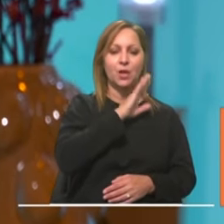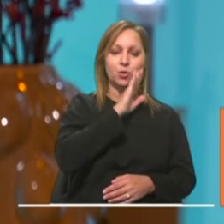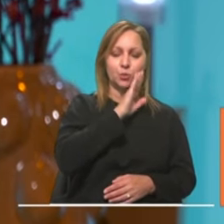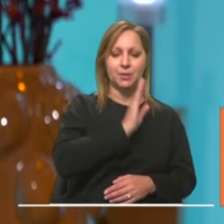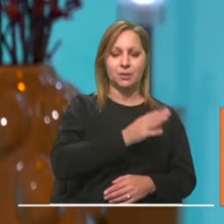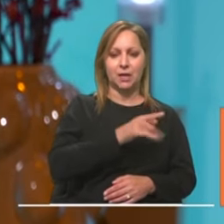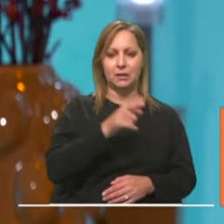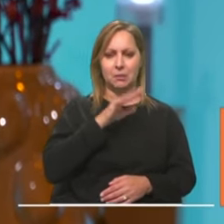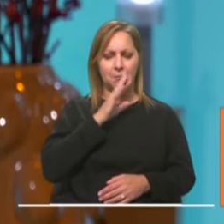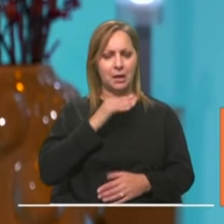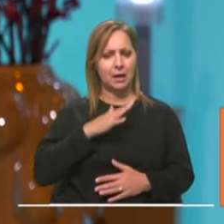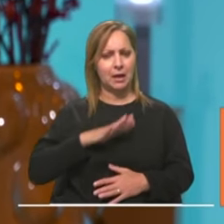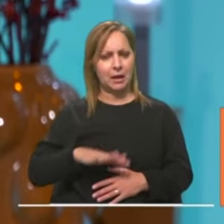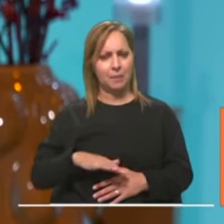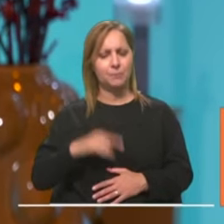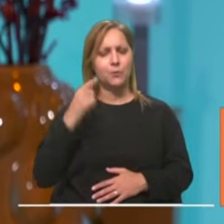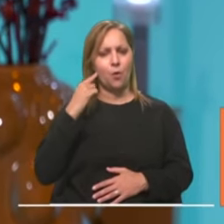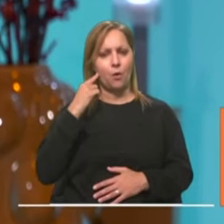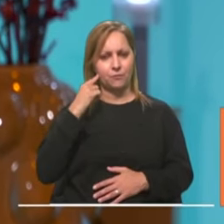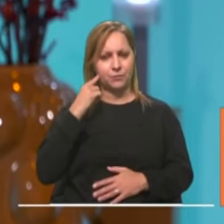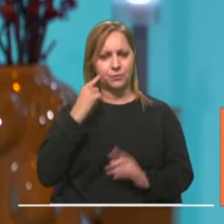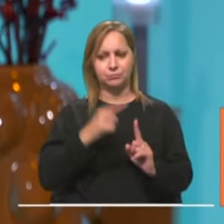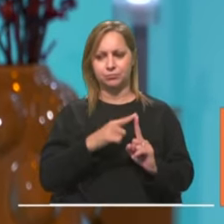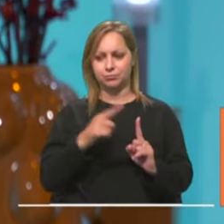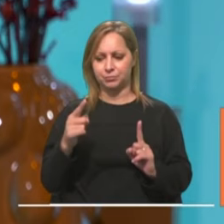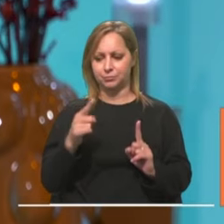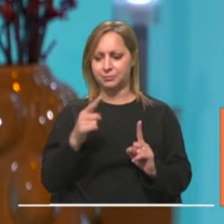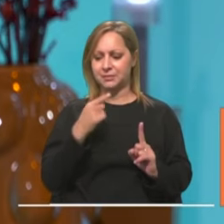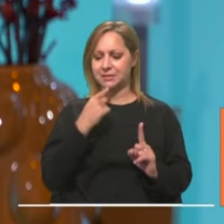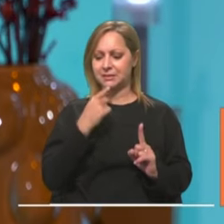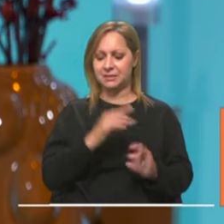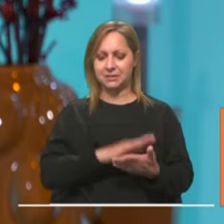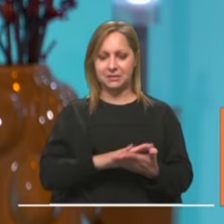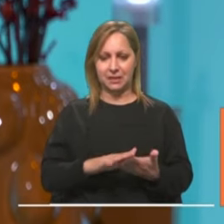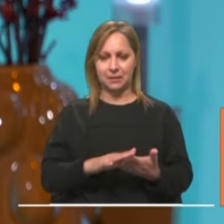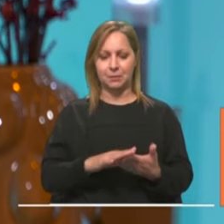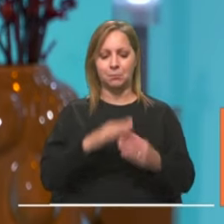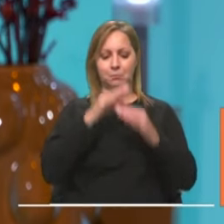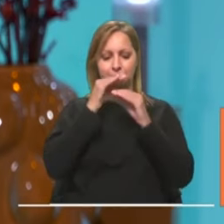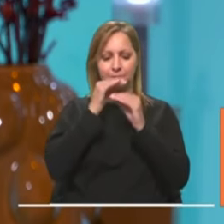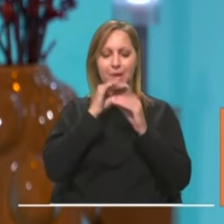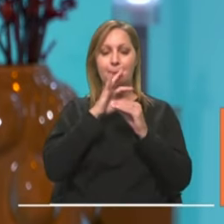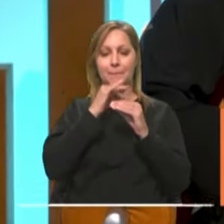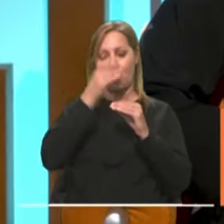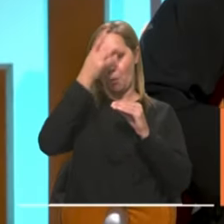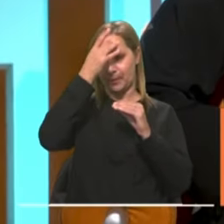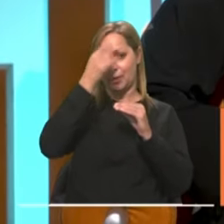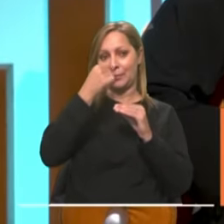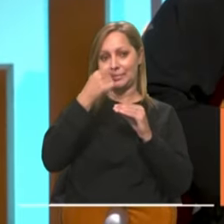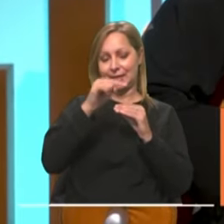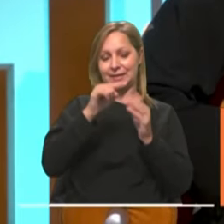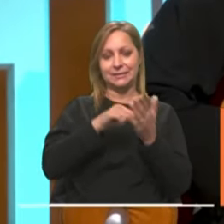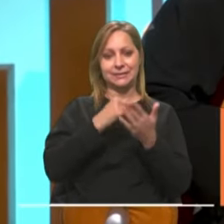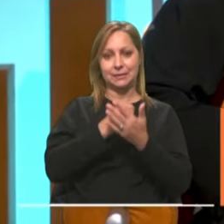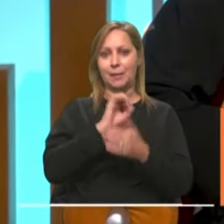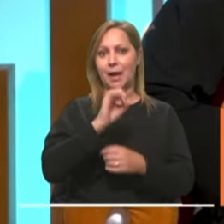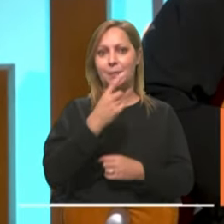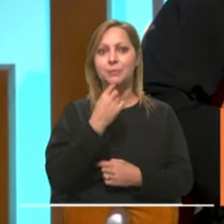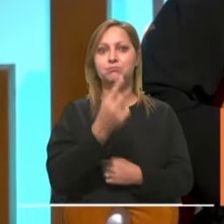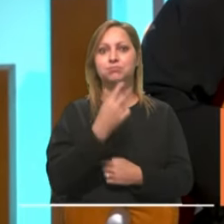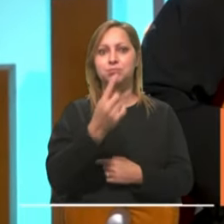minha mãe foi super serena, ouviu-me até ao fim, não emitiu opinião, o que não é nada normal. Normalmente a minha mãe tem sempre uma opinião muito rápida para